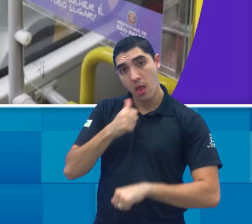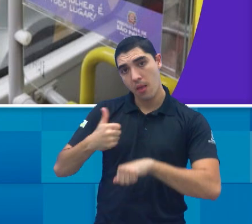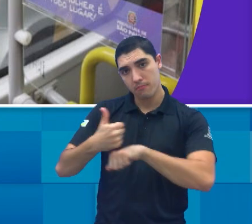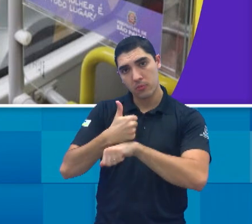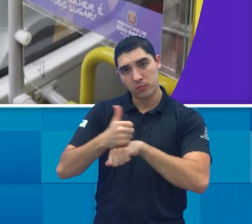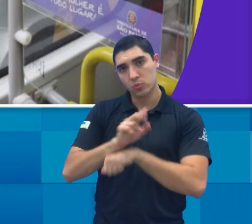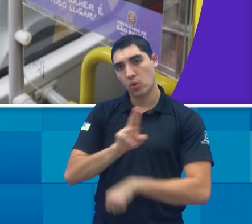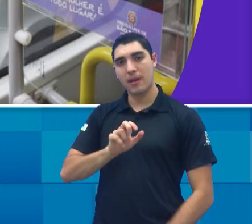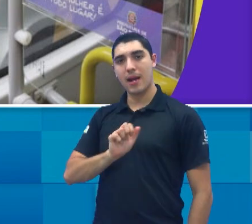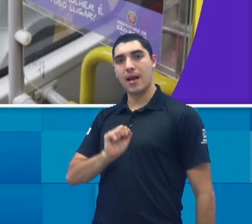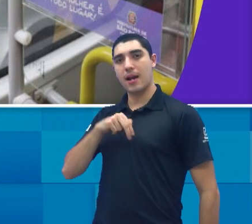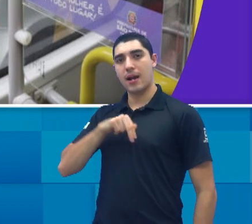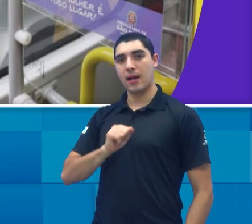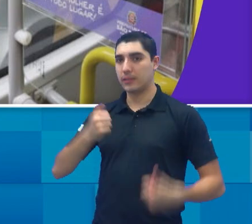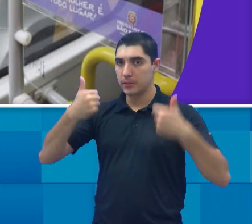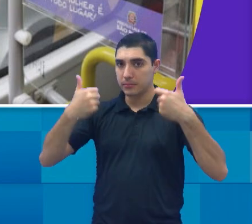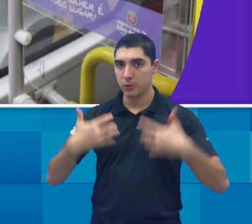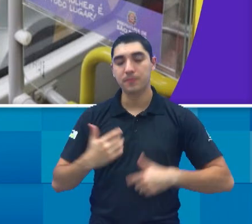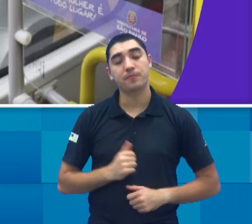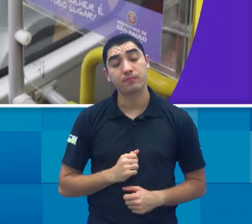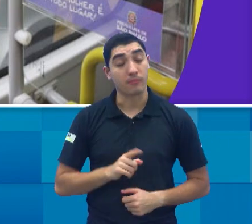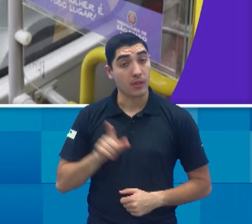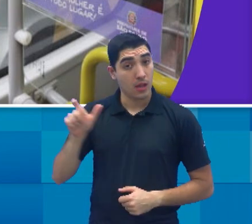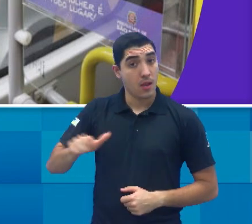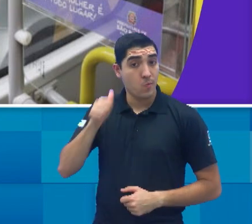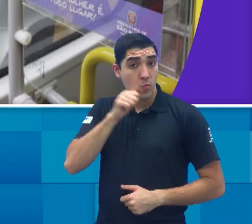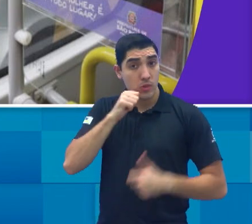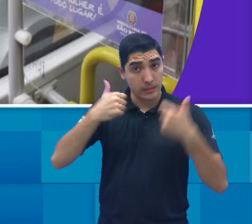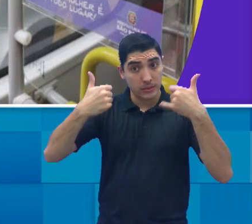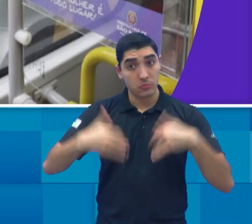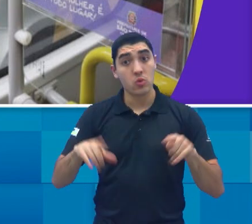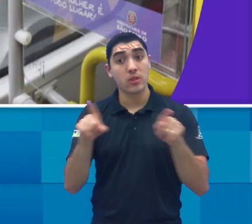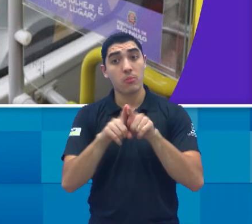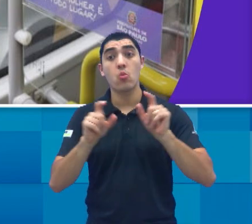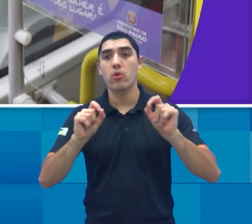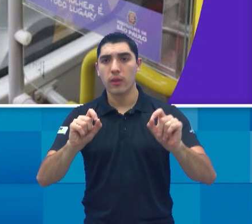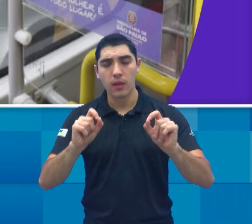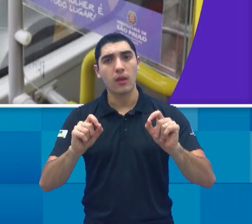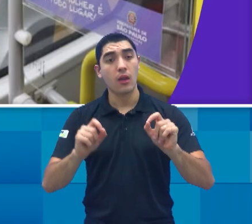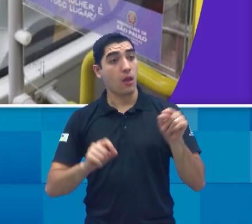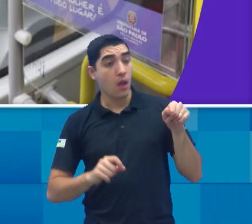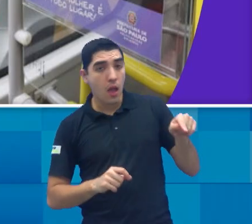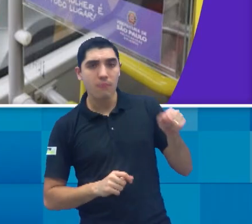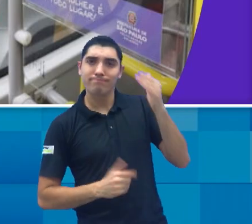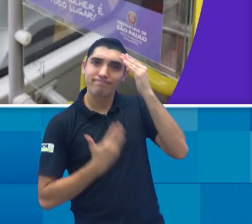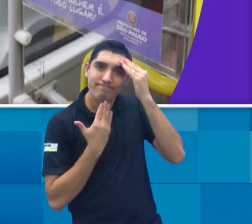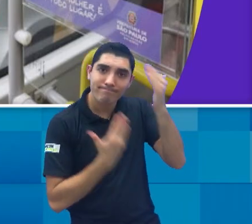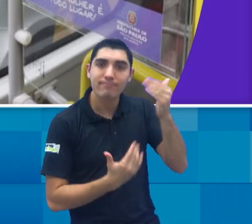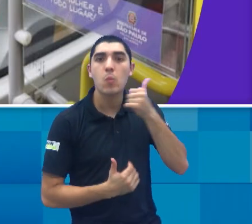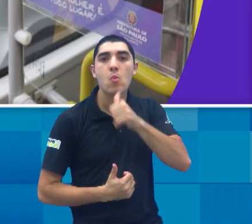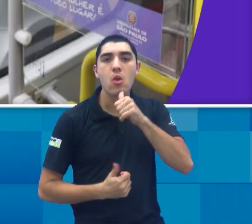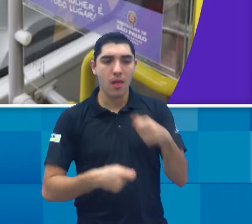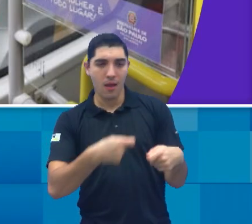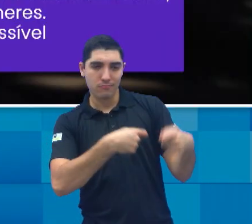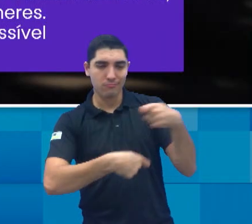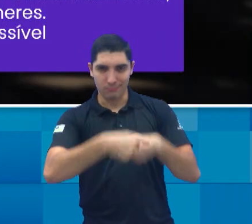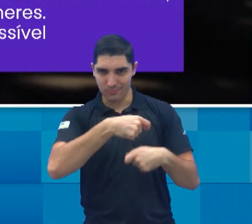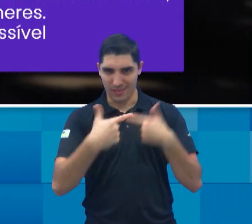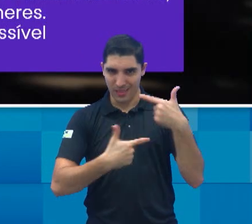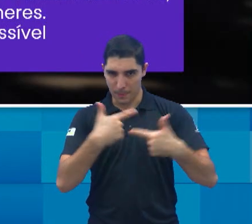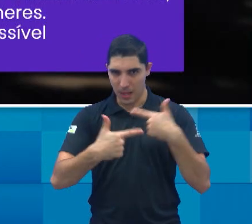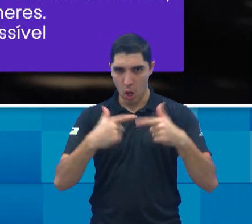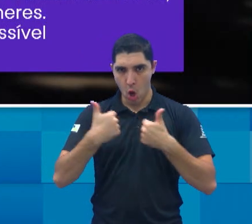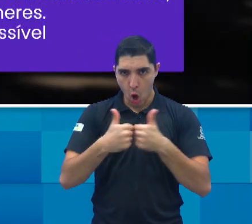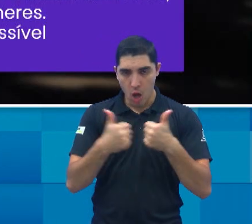Ana. Ela também destacou a importância da atenção da cobradora. O agressor foi preso e foi solto. Pode passar. Ele estava